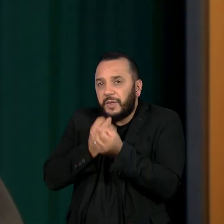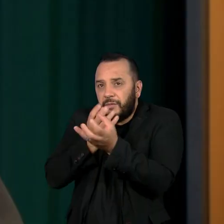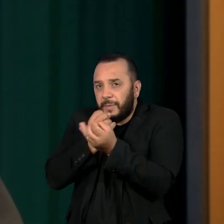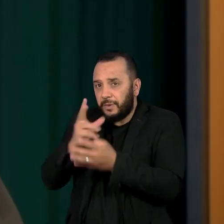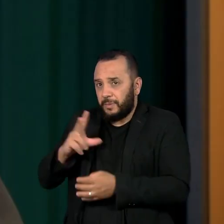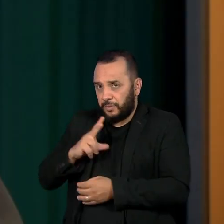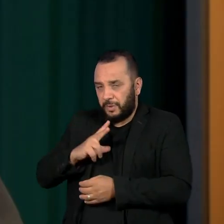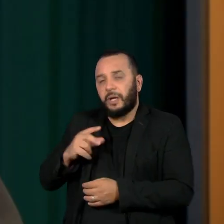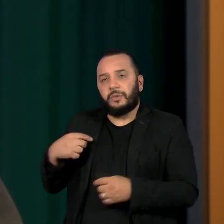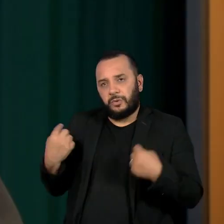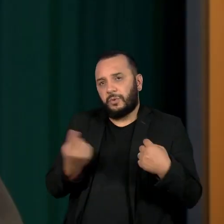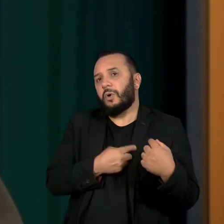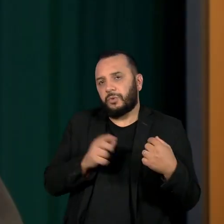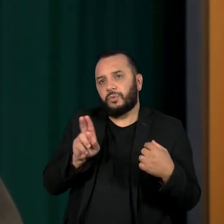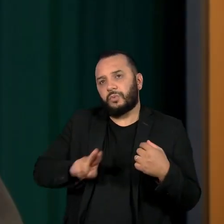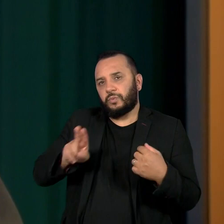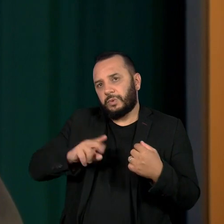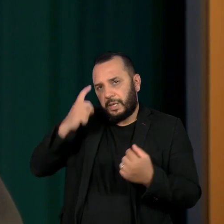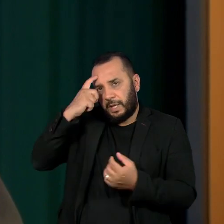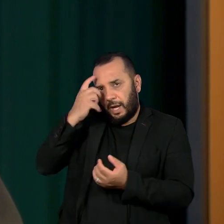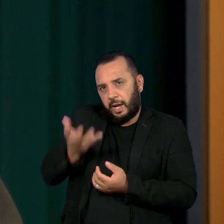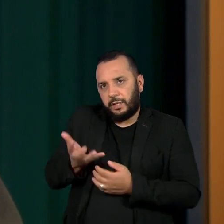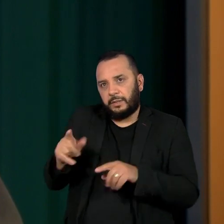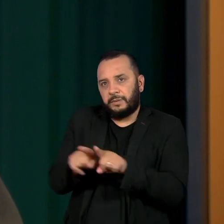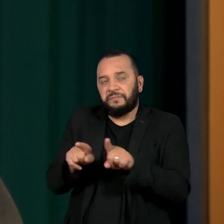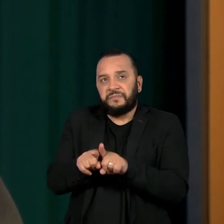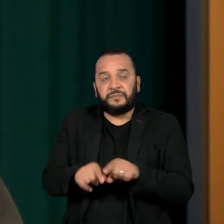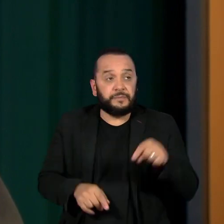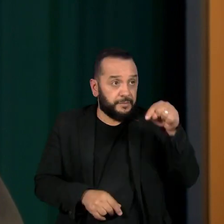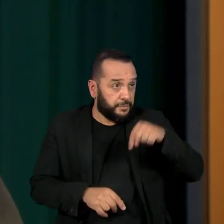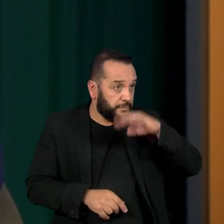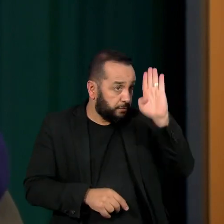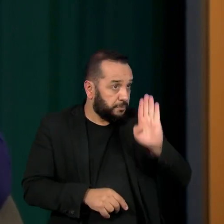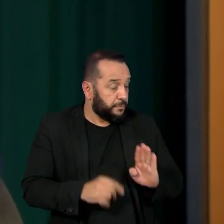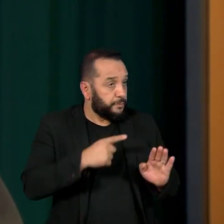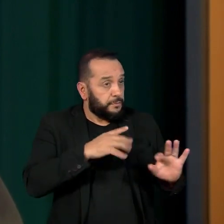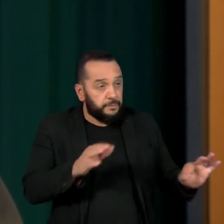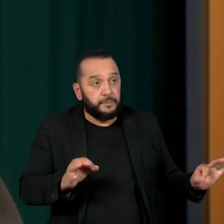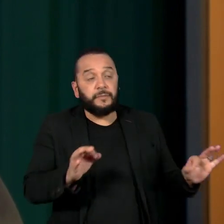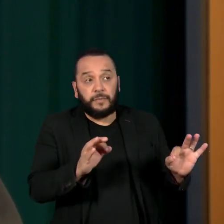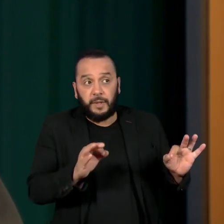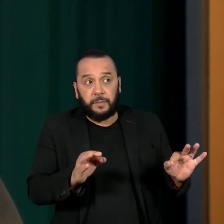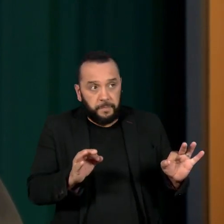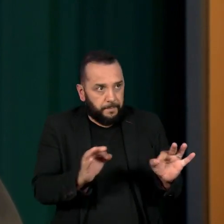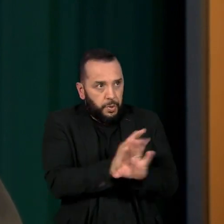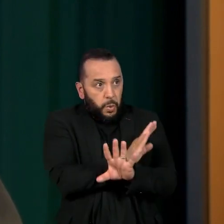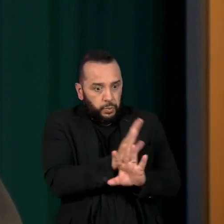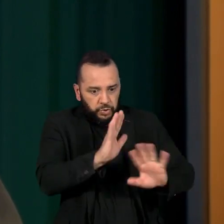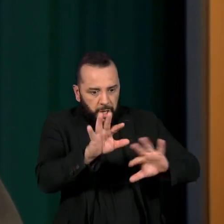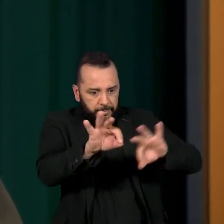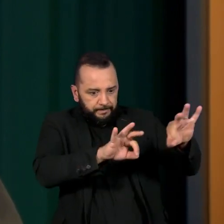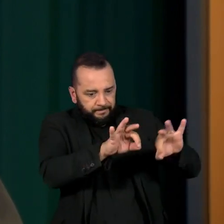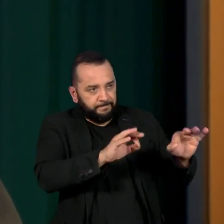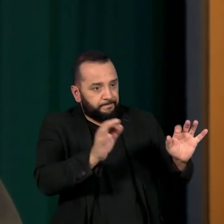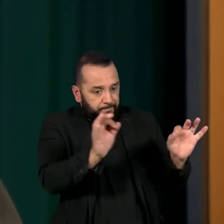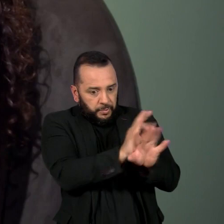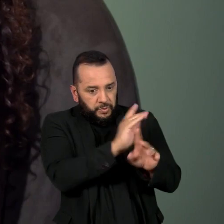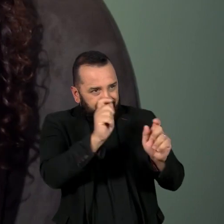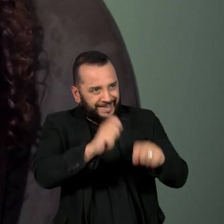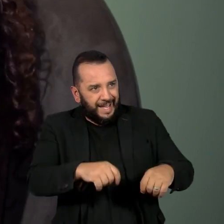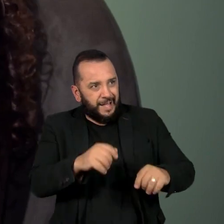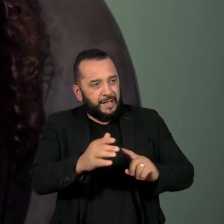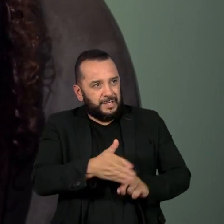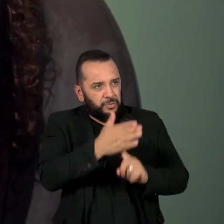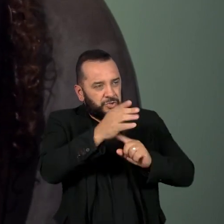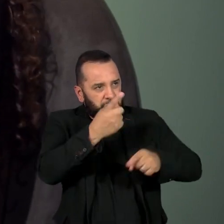artificial. Suelen, e o Brasil? Está preparado? Está pronto para esse salto tecnológico que está em construção? Eu